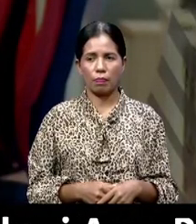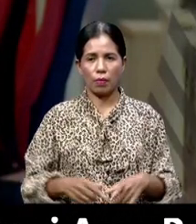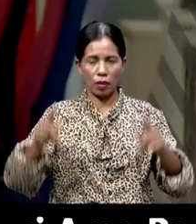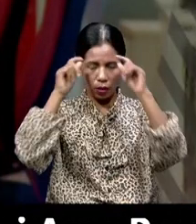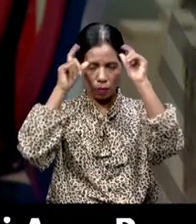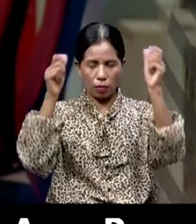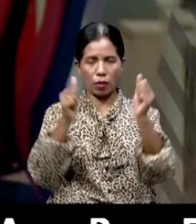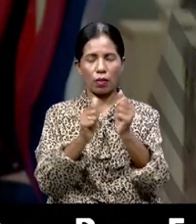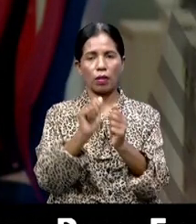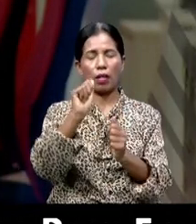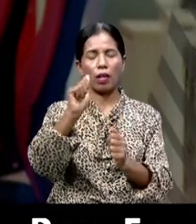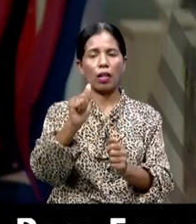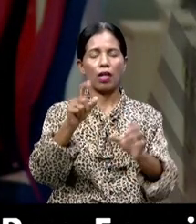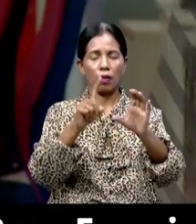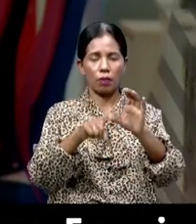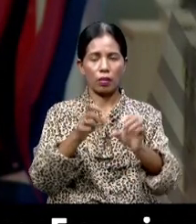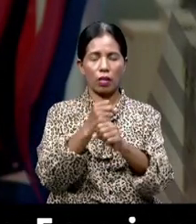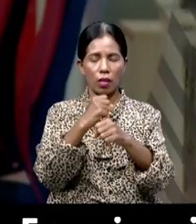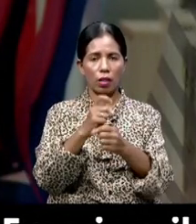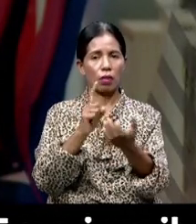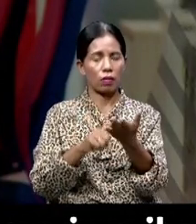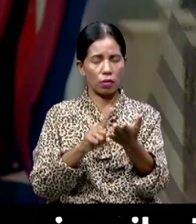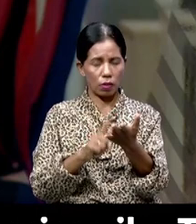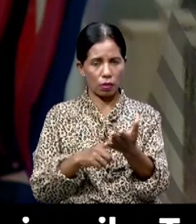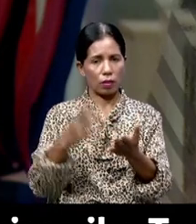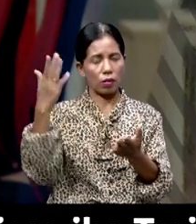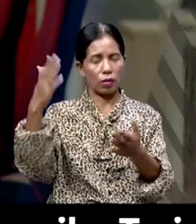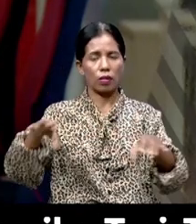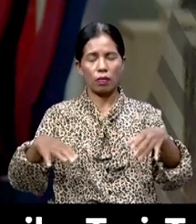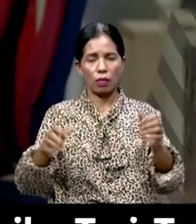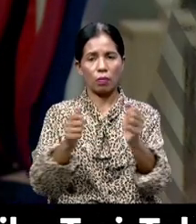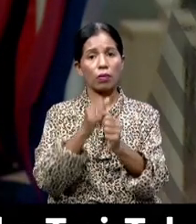Timor-Leste ou Angola se forma comissão a discutir cooperação e a futuro.